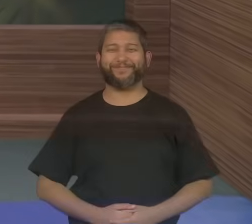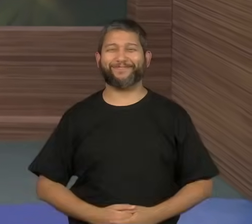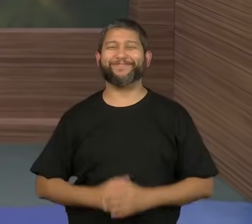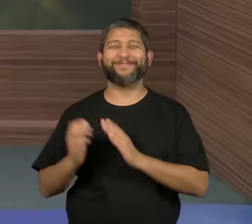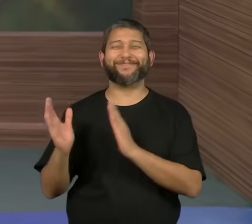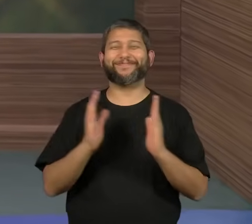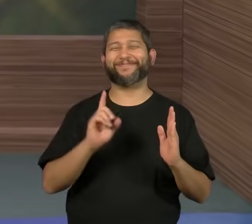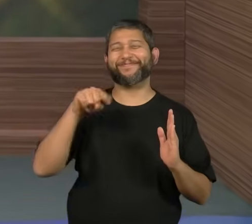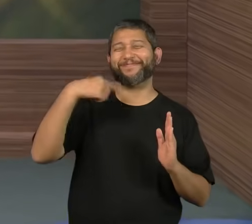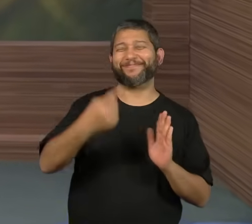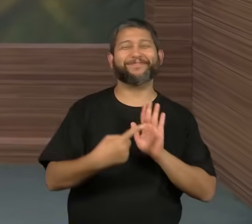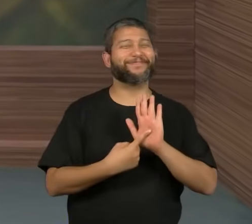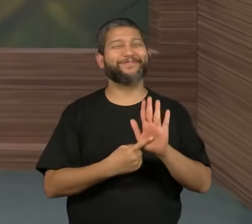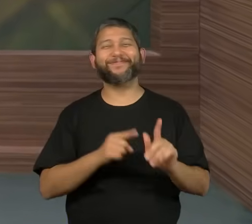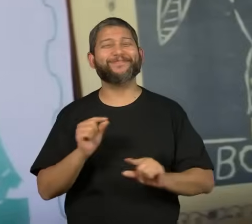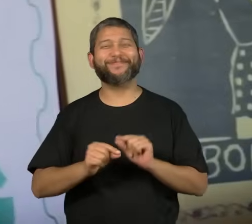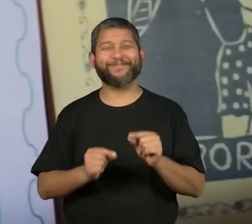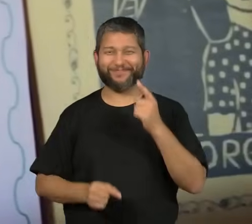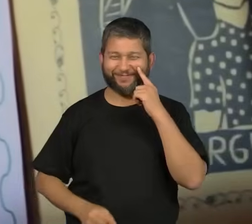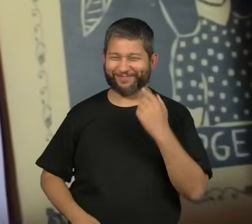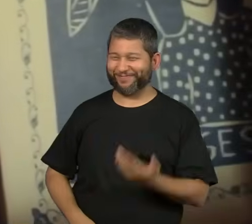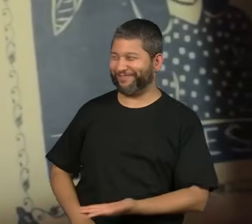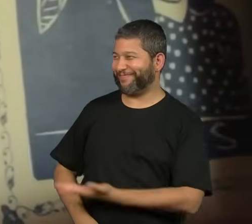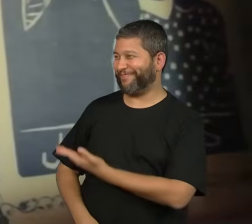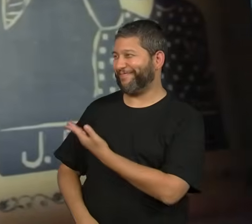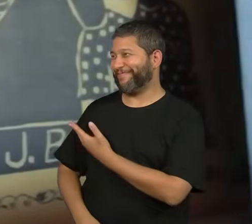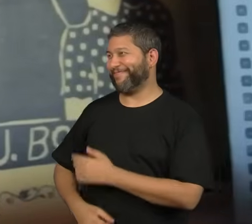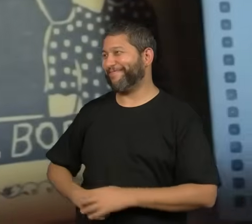Você vai ver daqui a pouquinho.